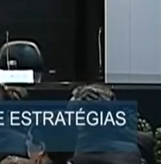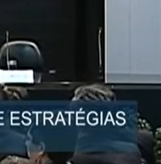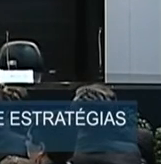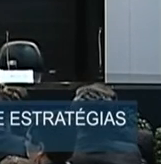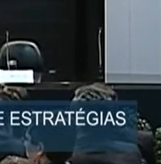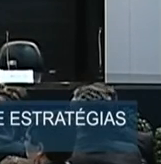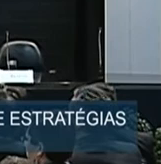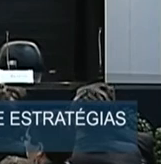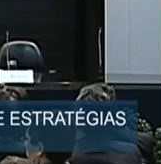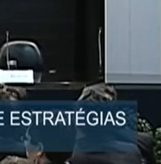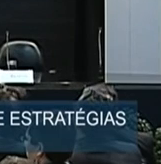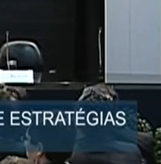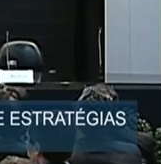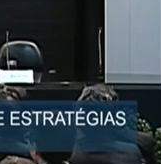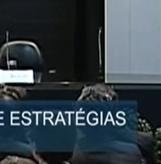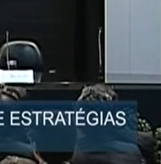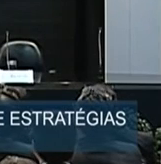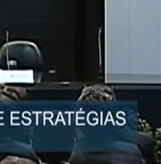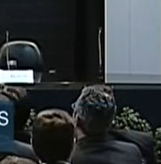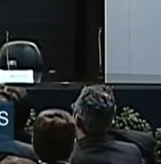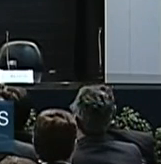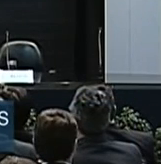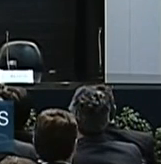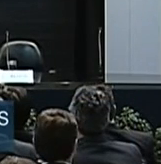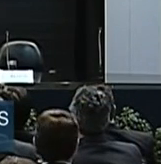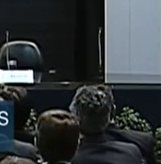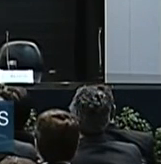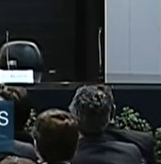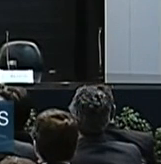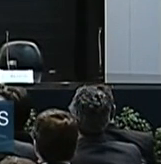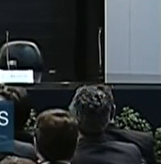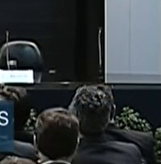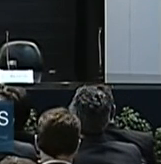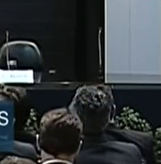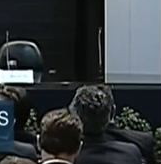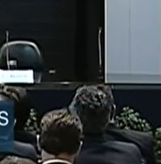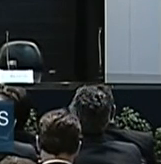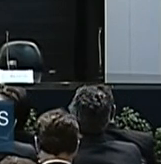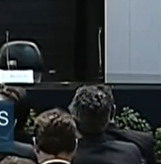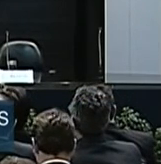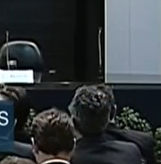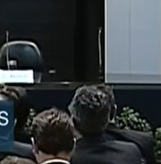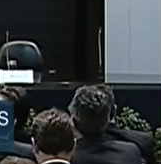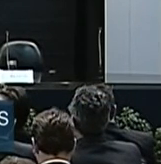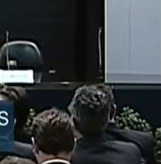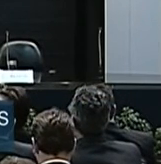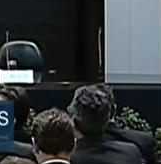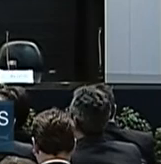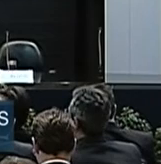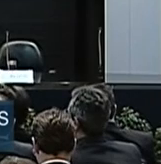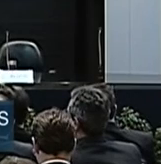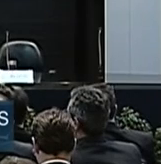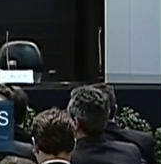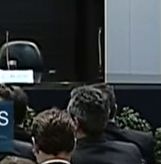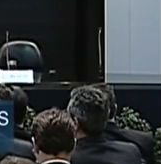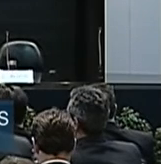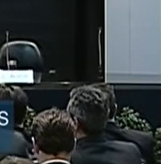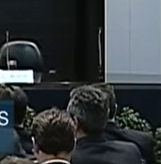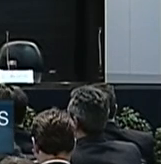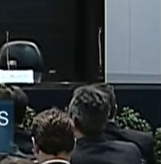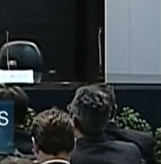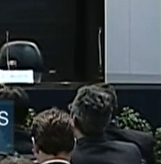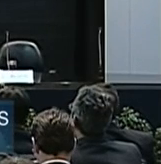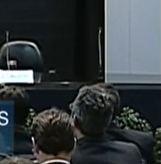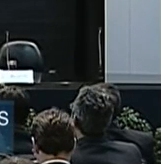pra todos. Convidamos para compor a mesa de honra o vice-presidente de agronegócios e micro e pequenas empresas do